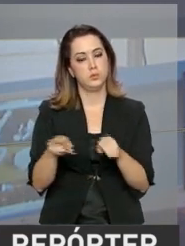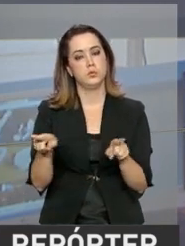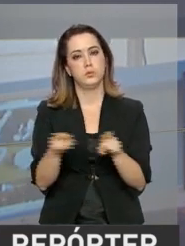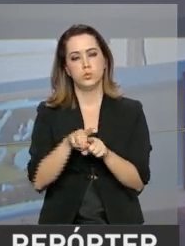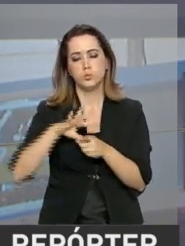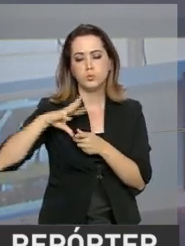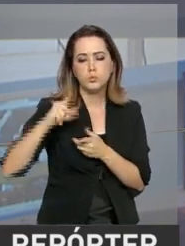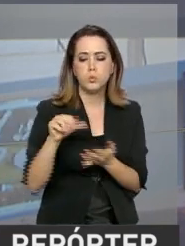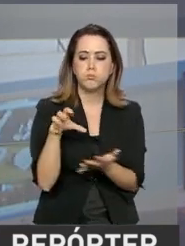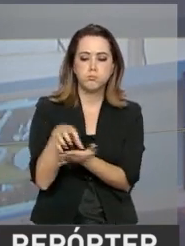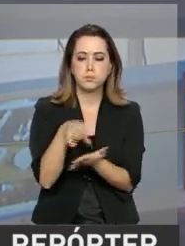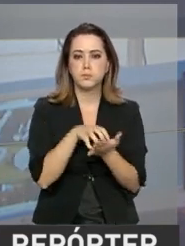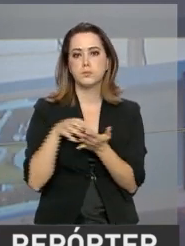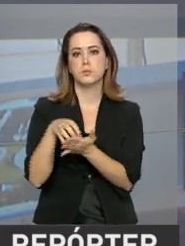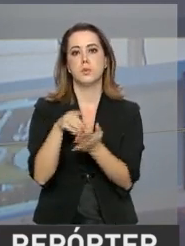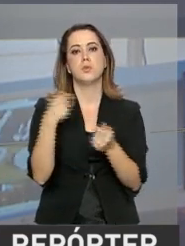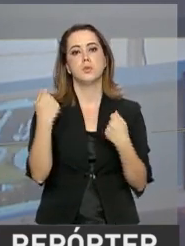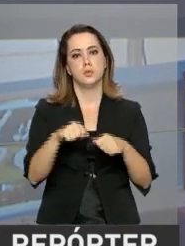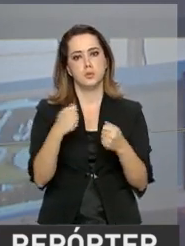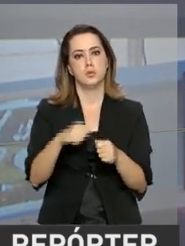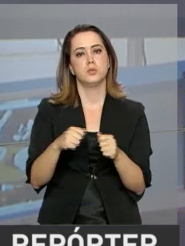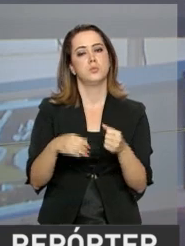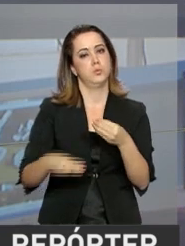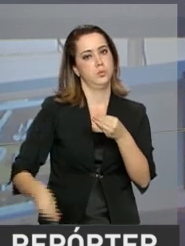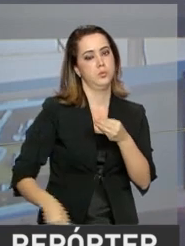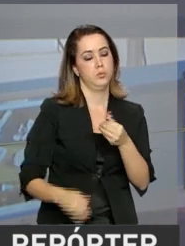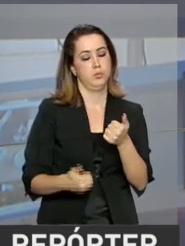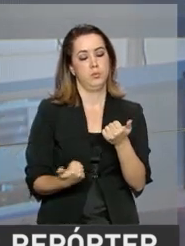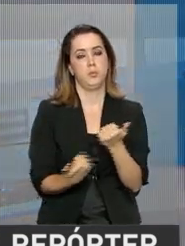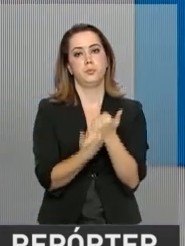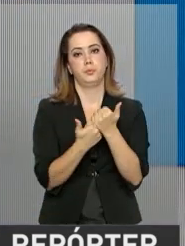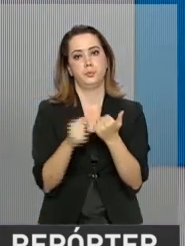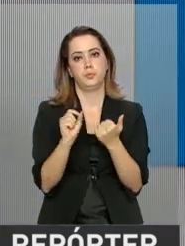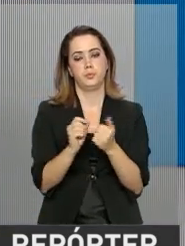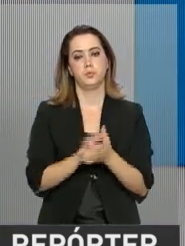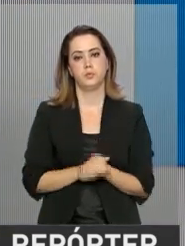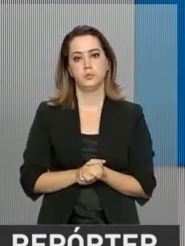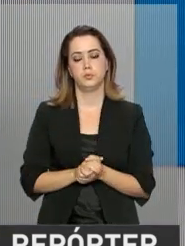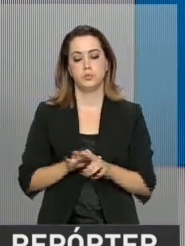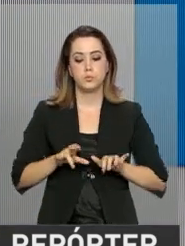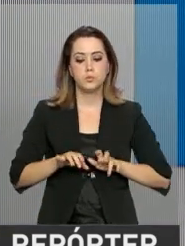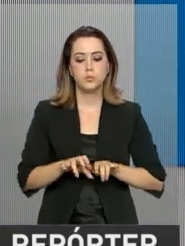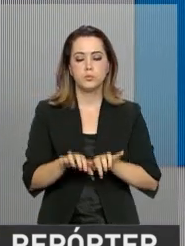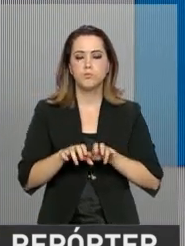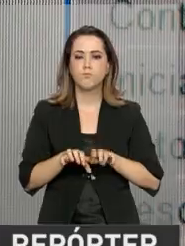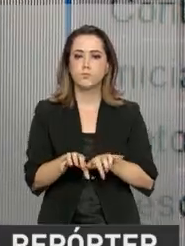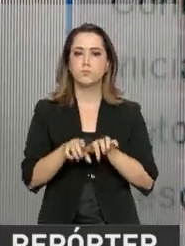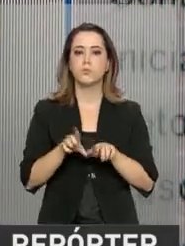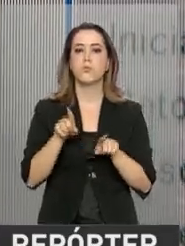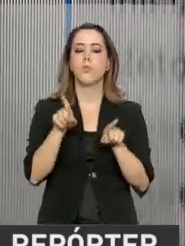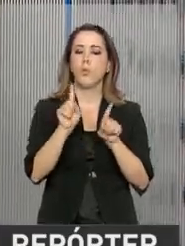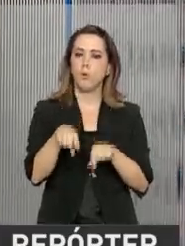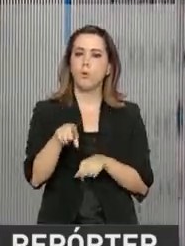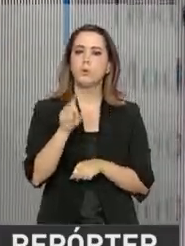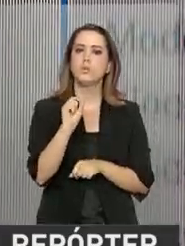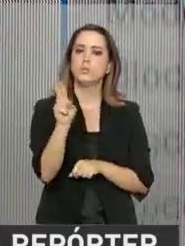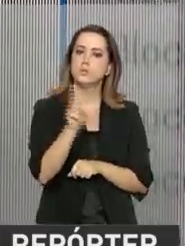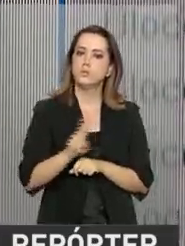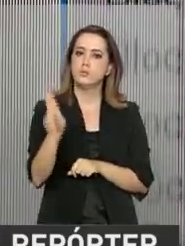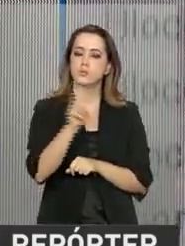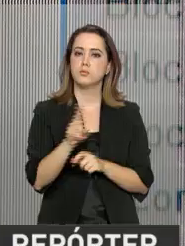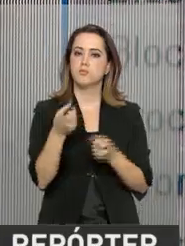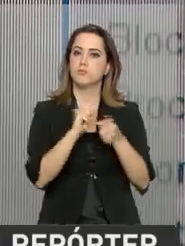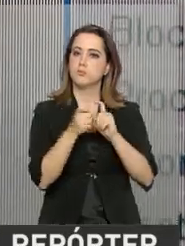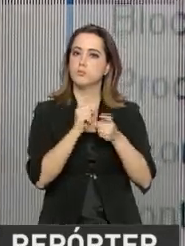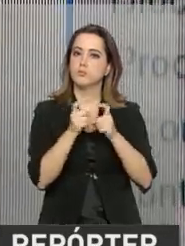além de autarquias e Fundações devem começar a usar o sistema o sistema eletrônico de informações é usado pela administração